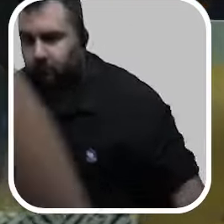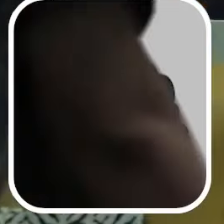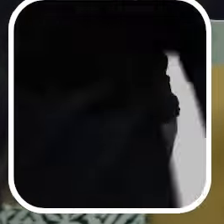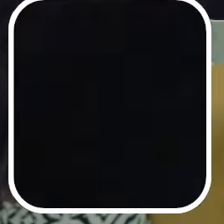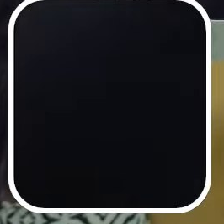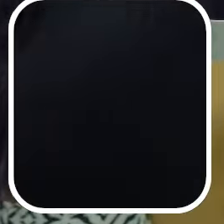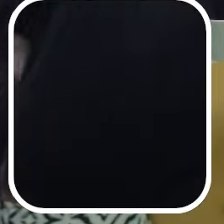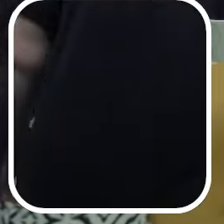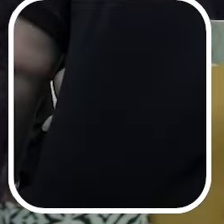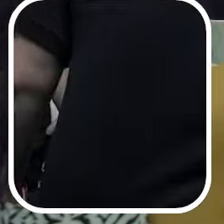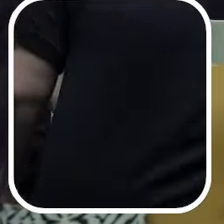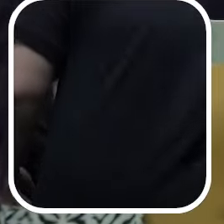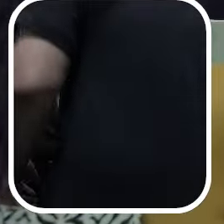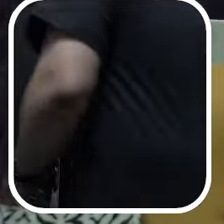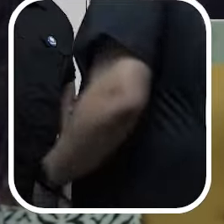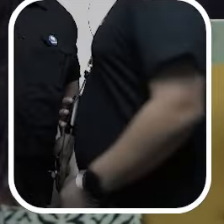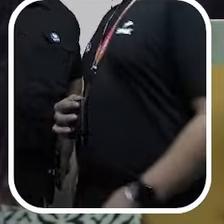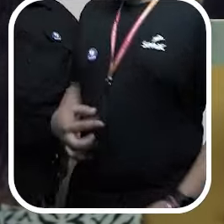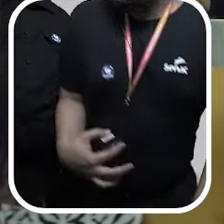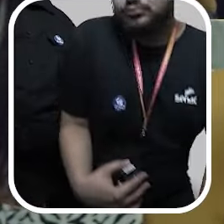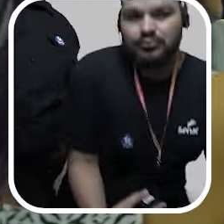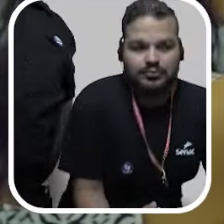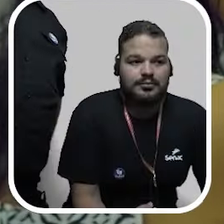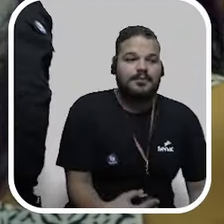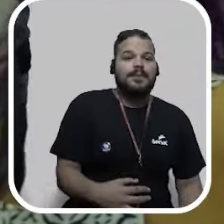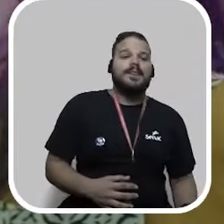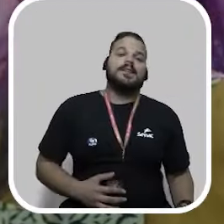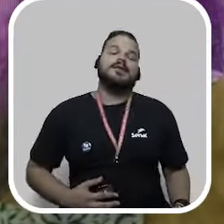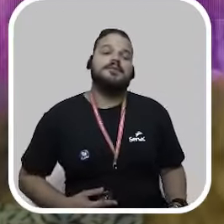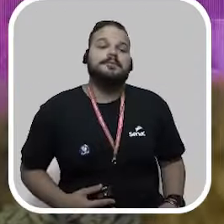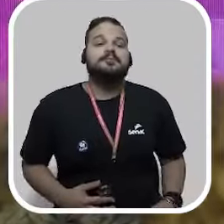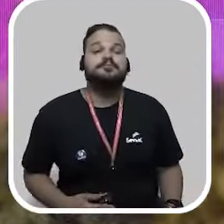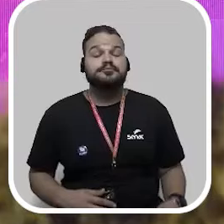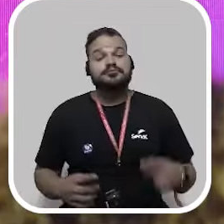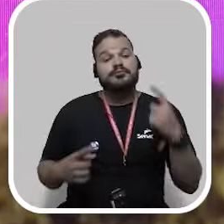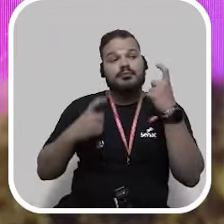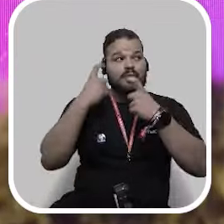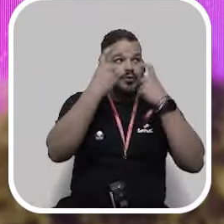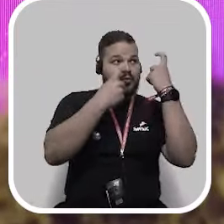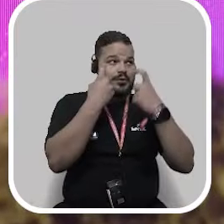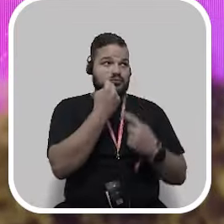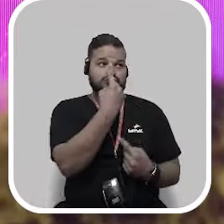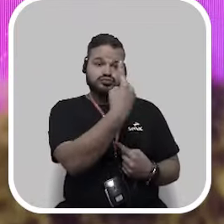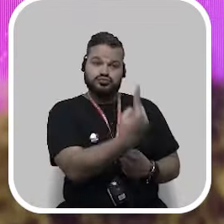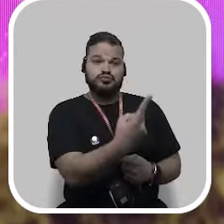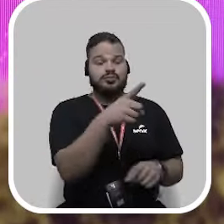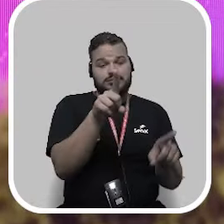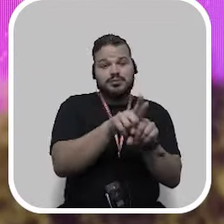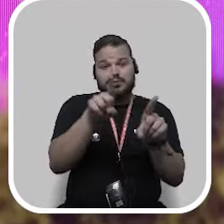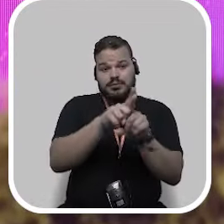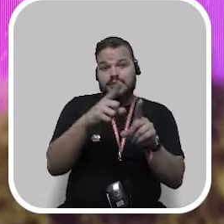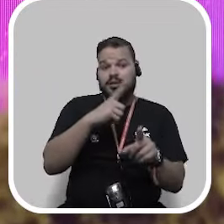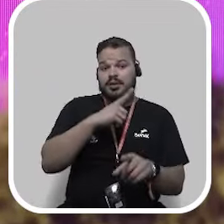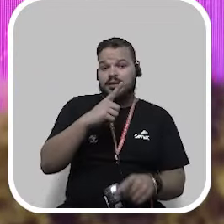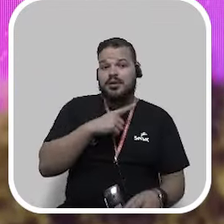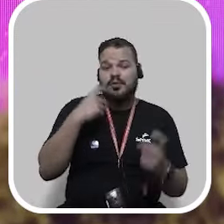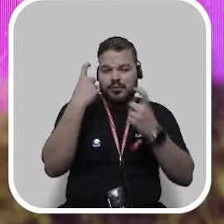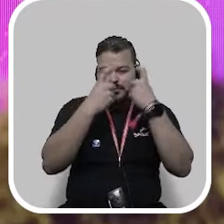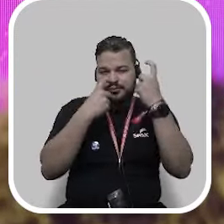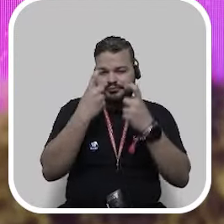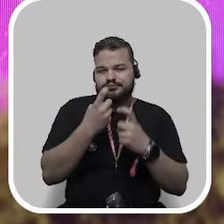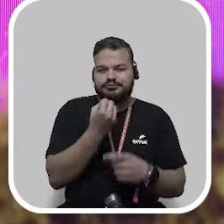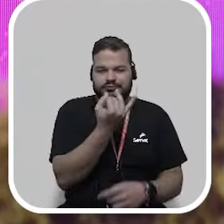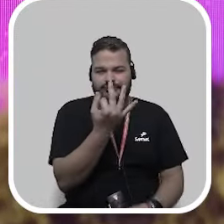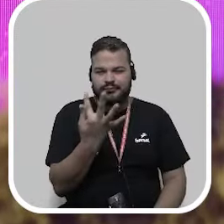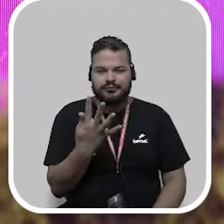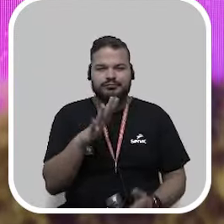e é uma preocupação não só sua Eu também tenho essa preocupação eu percebi que muitas escolas não